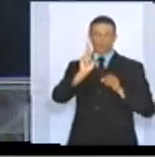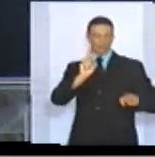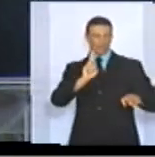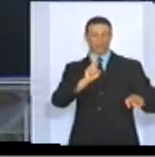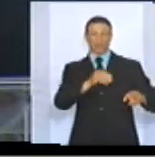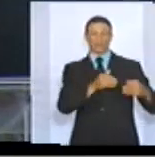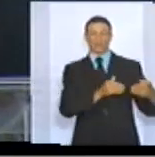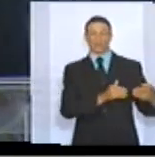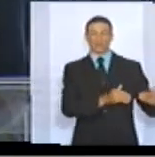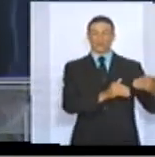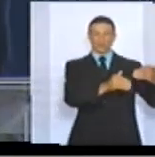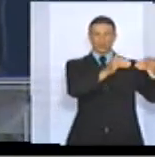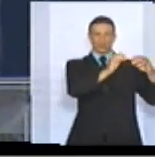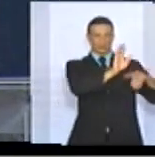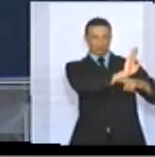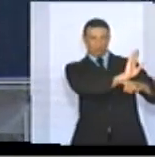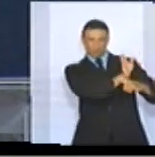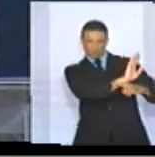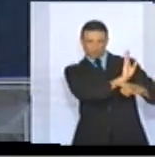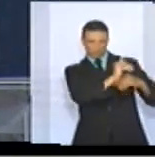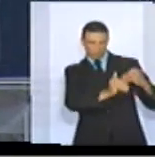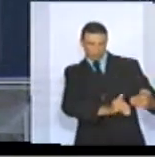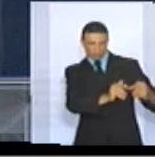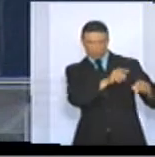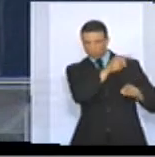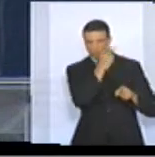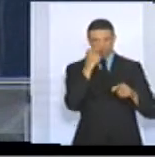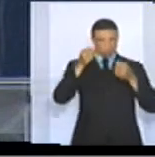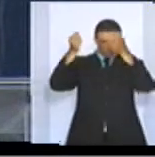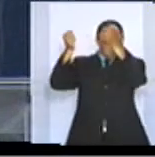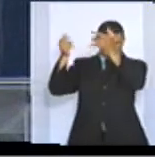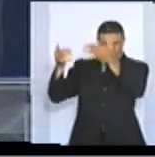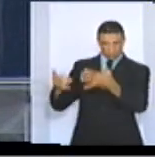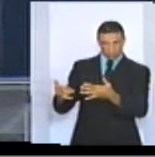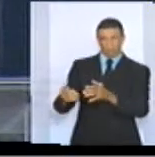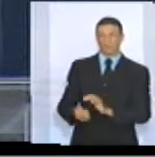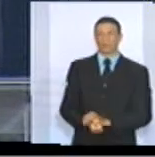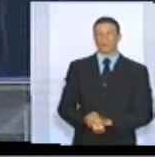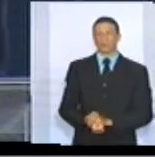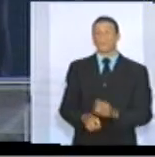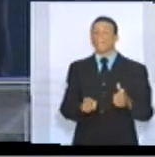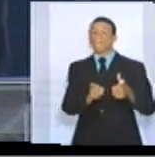Nacional do Cinema sobre esse processo. A primeira questão é...